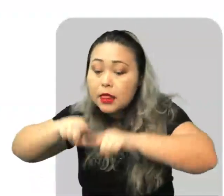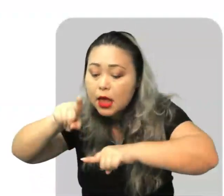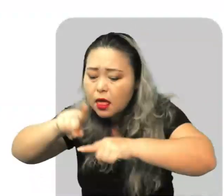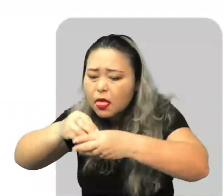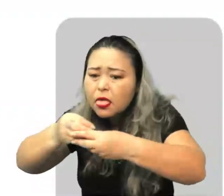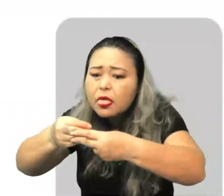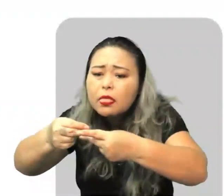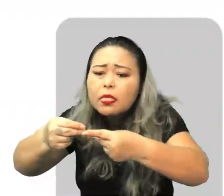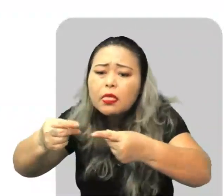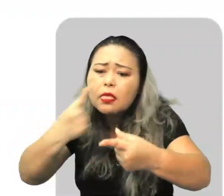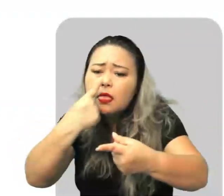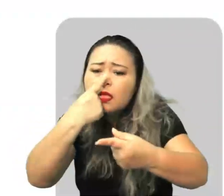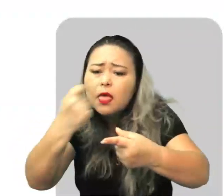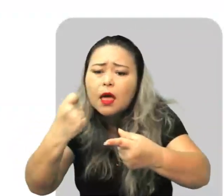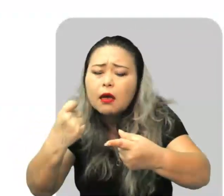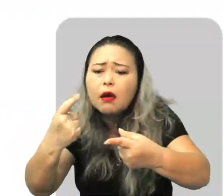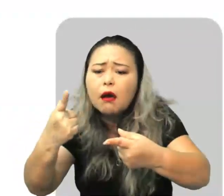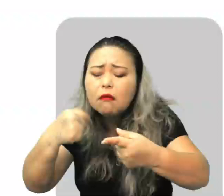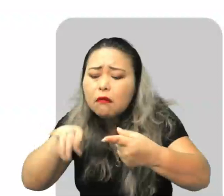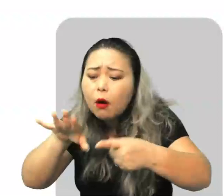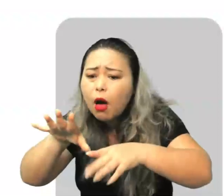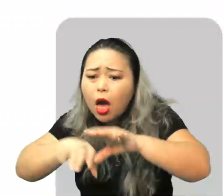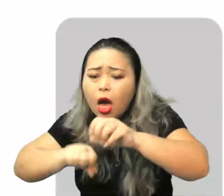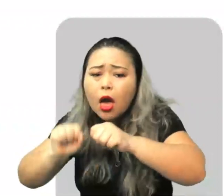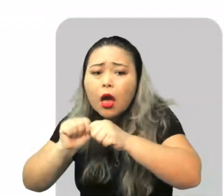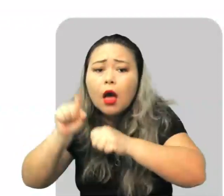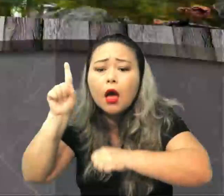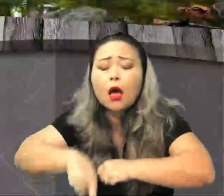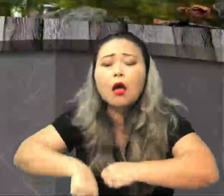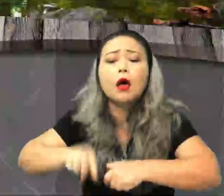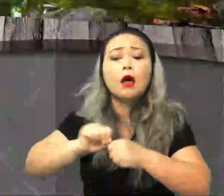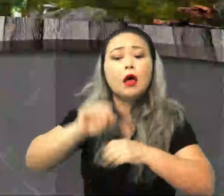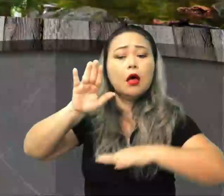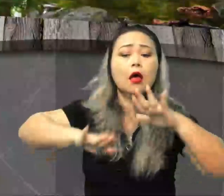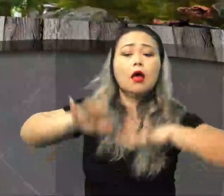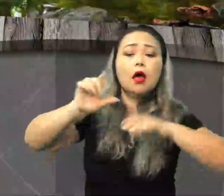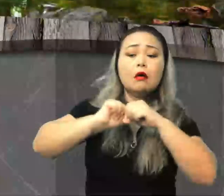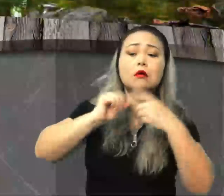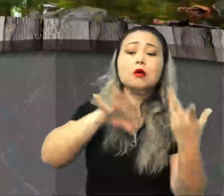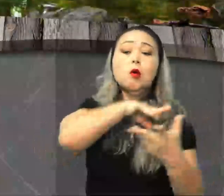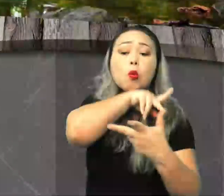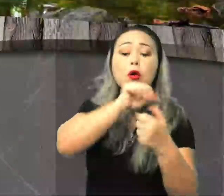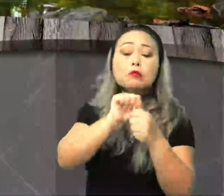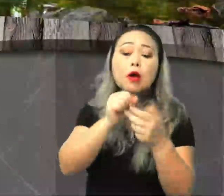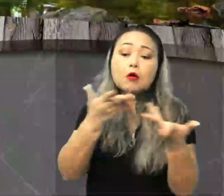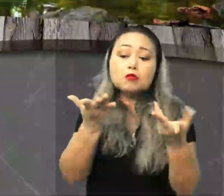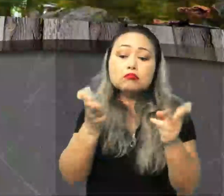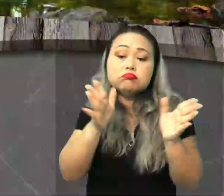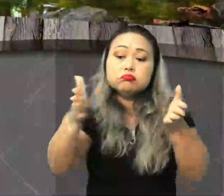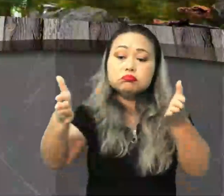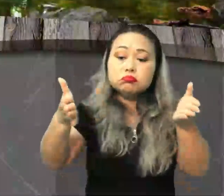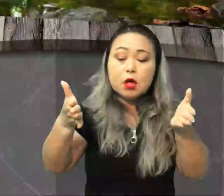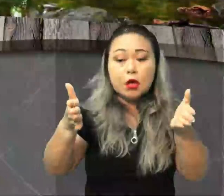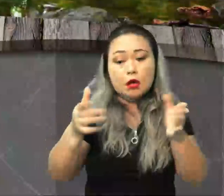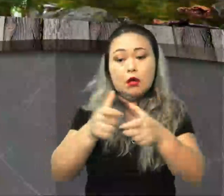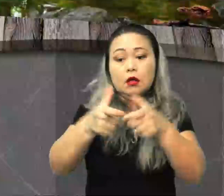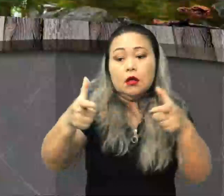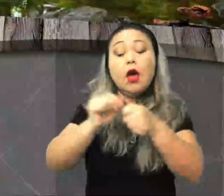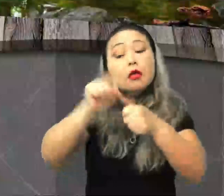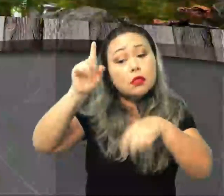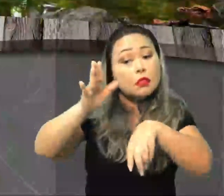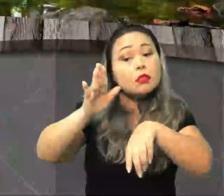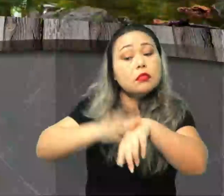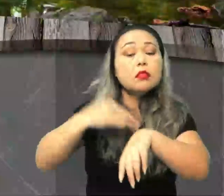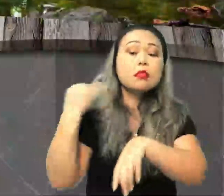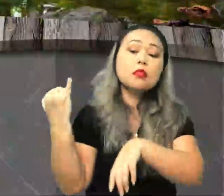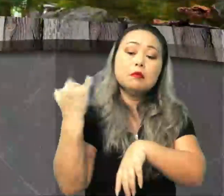vão fazer esse processo. A gente está falando aí de animais de médio porte, né? Vamos dizer assim. Então, eles também são importantes,